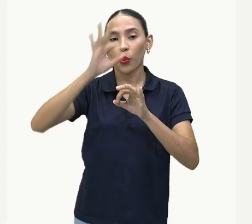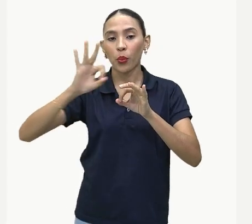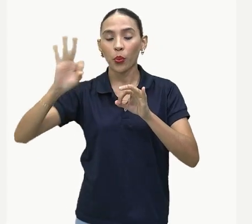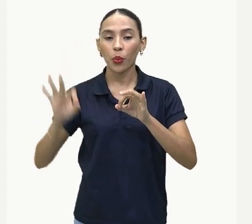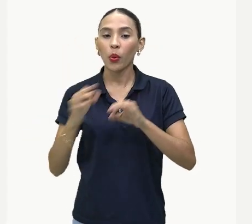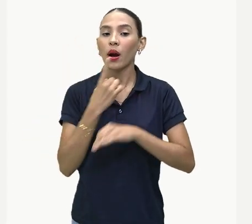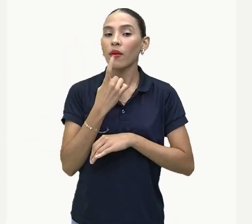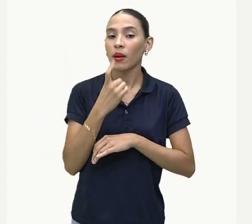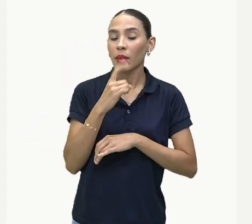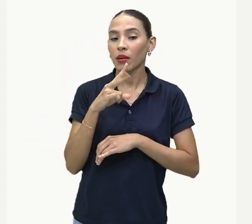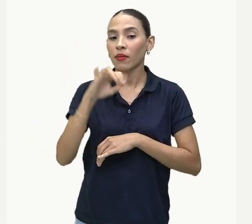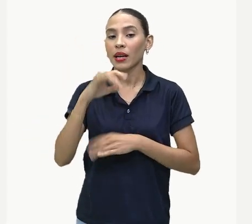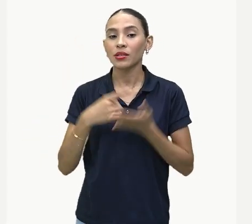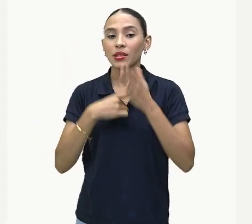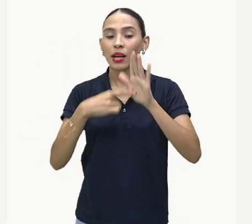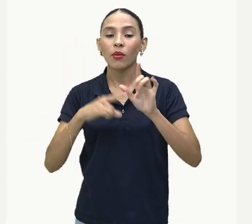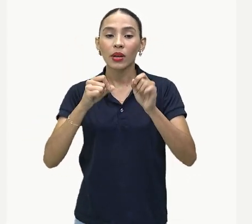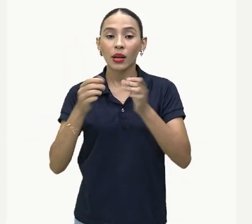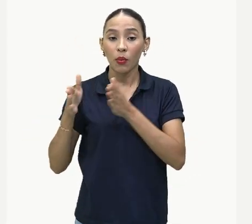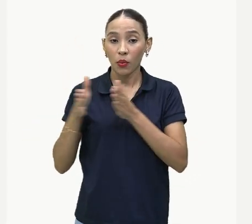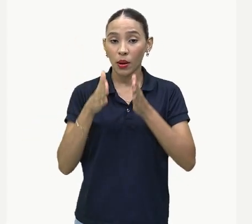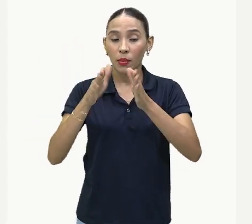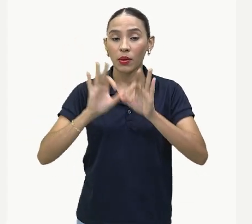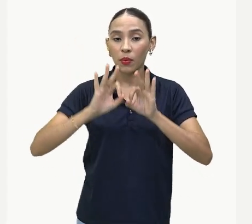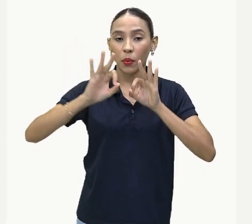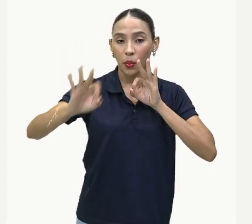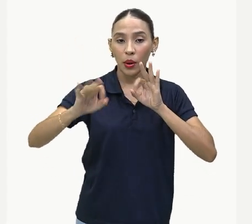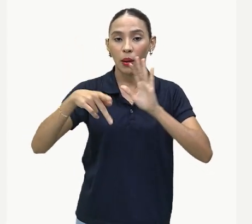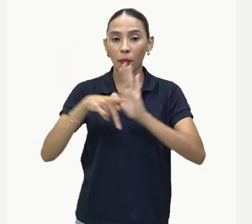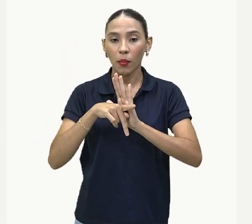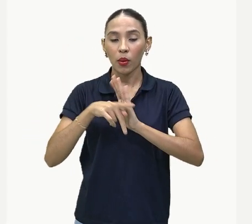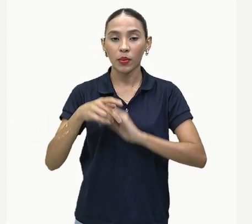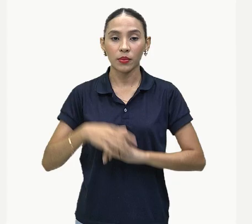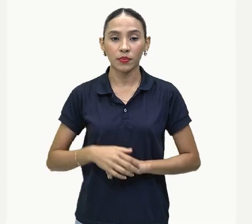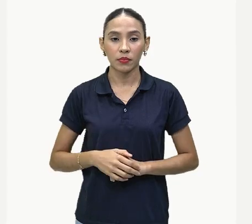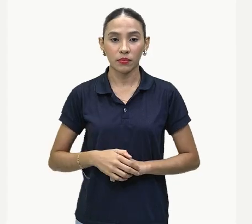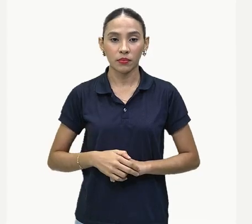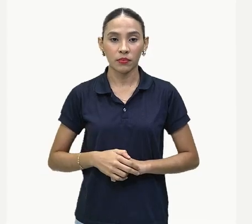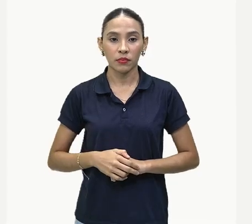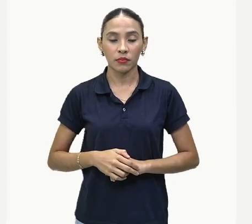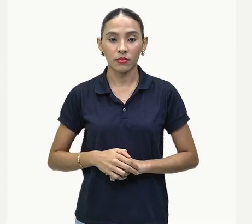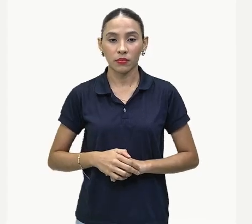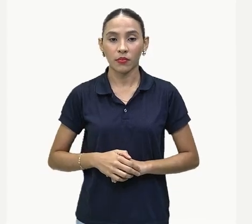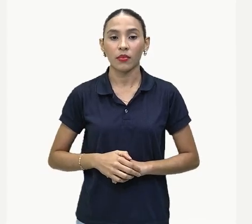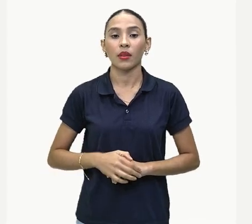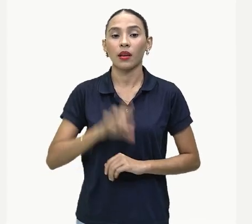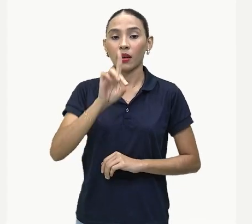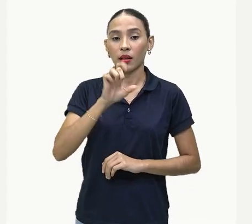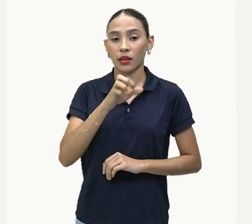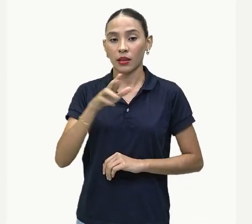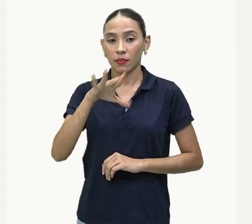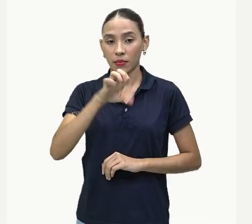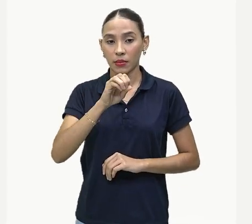vão indicar aí por onde se estende a depressão da